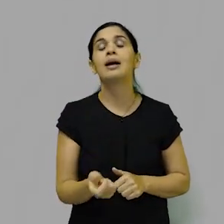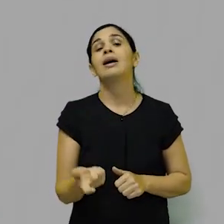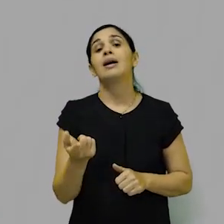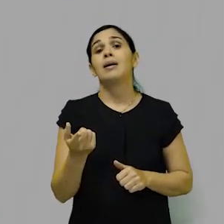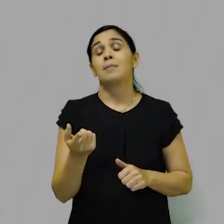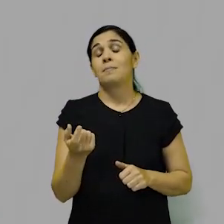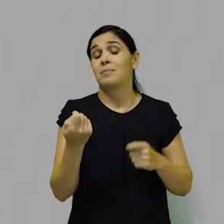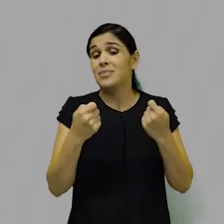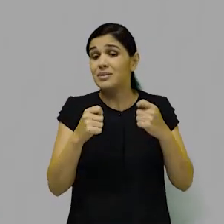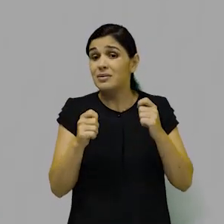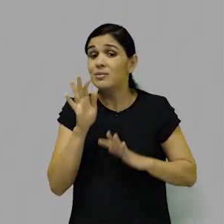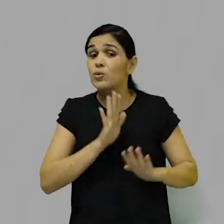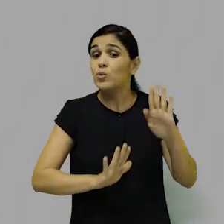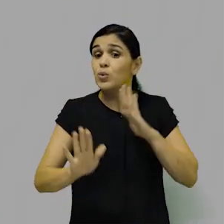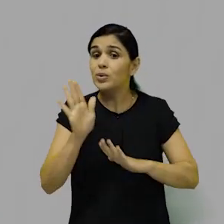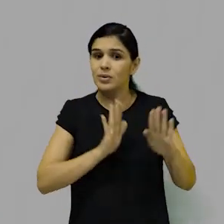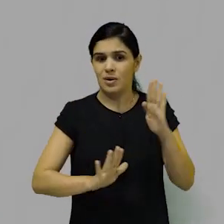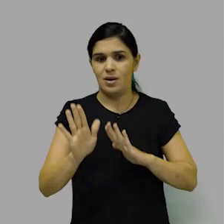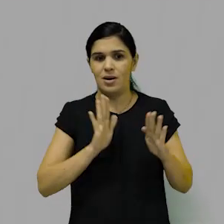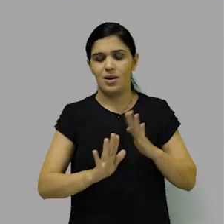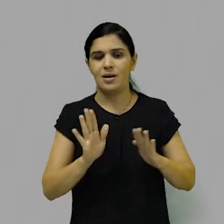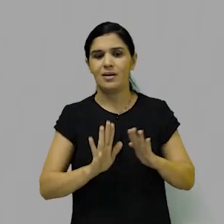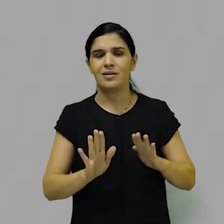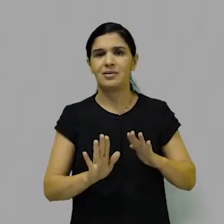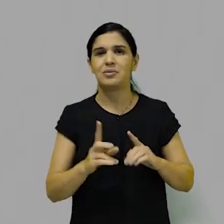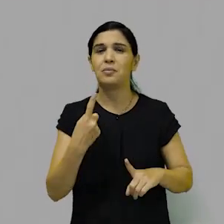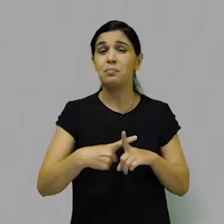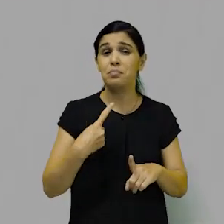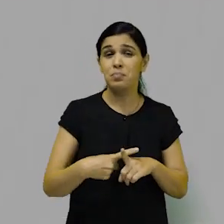lucra demais. Entendeu?